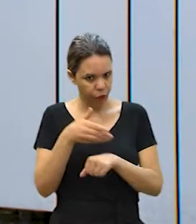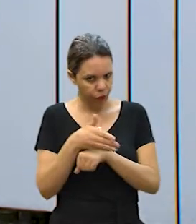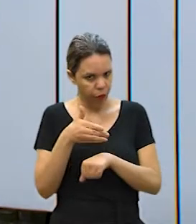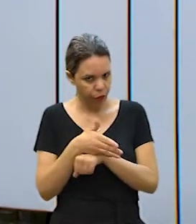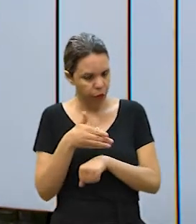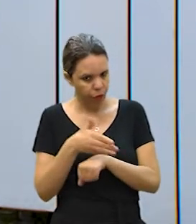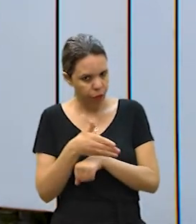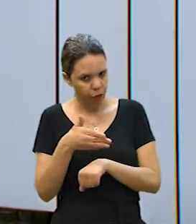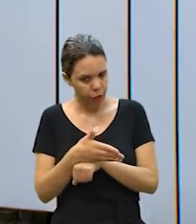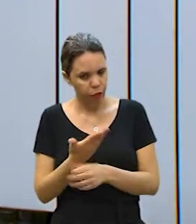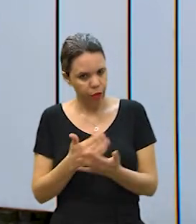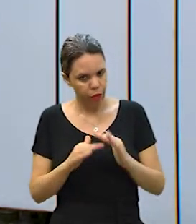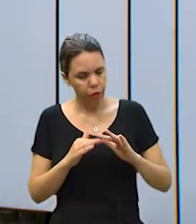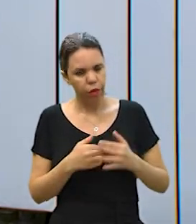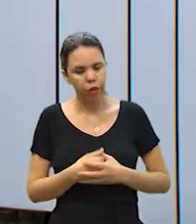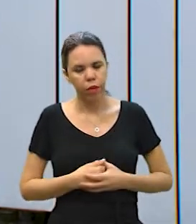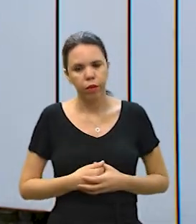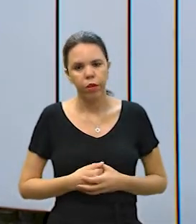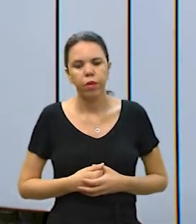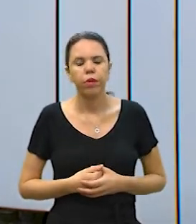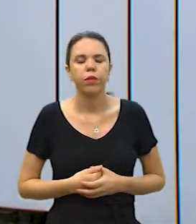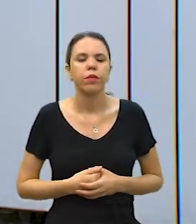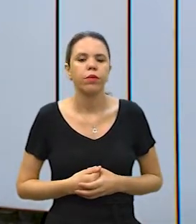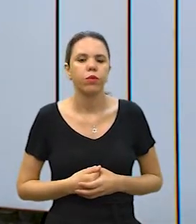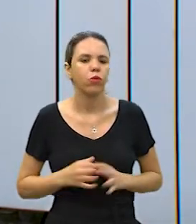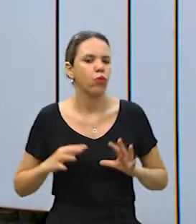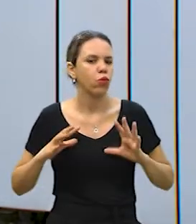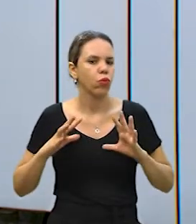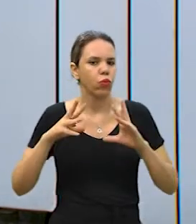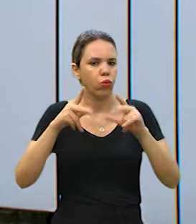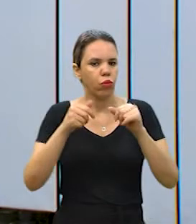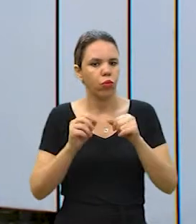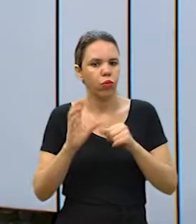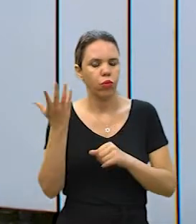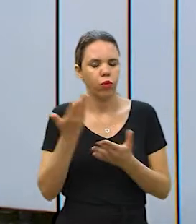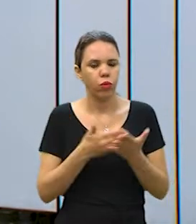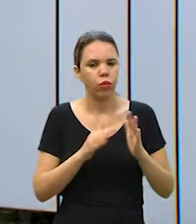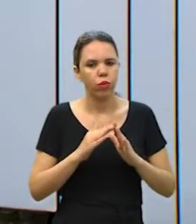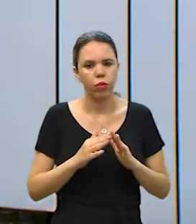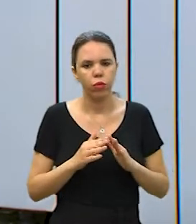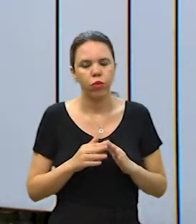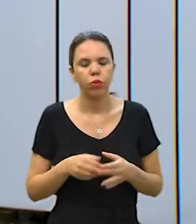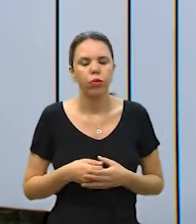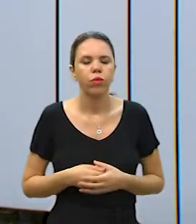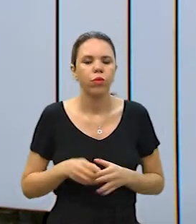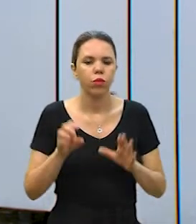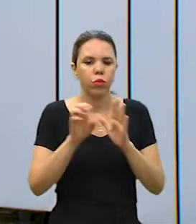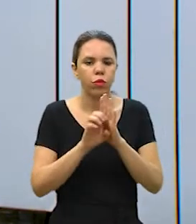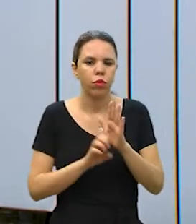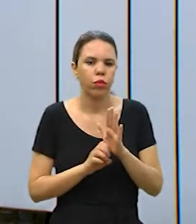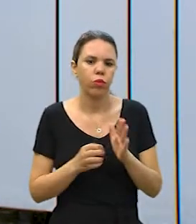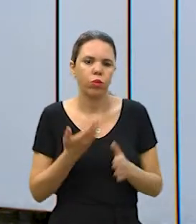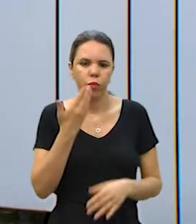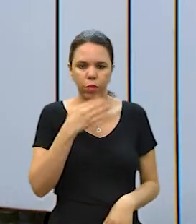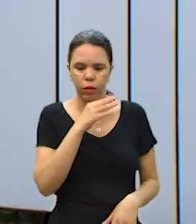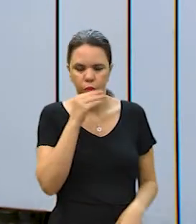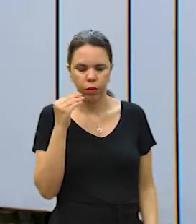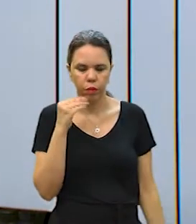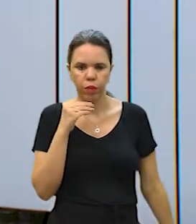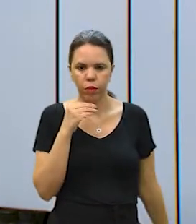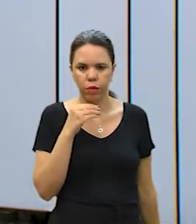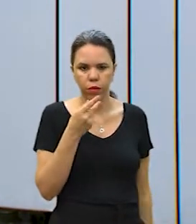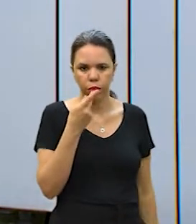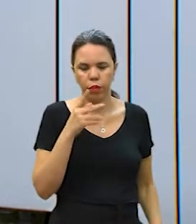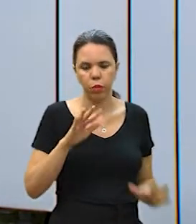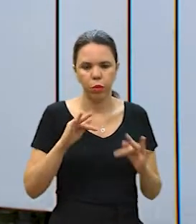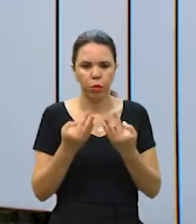participem da escola. E participem de tudo que ocorre na escola. Inclusive, o Estatuto da Criança e do Adolescente fala que os pais